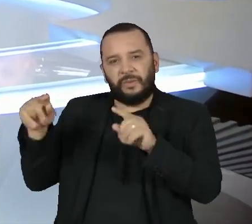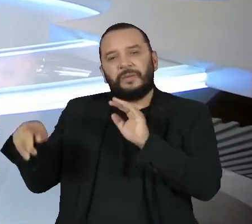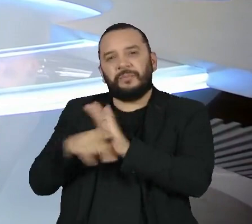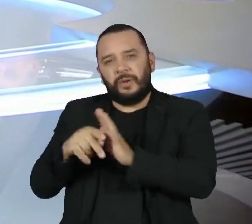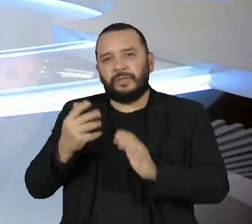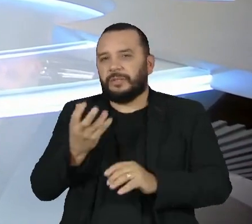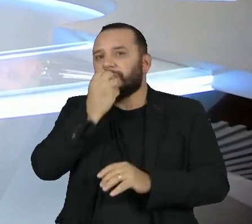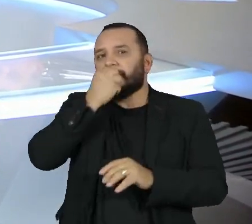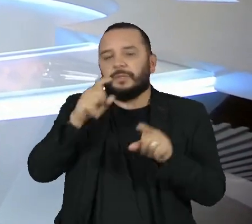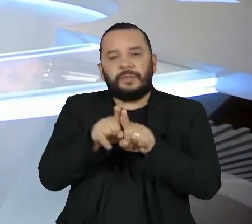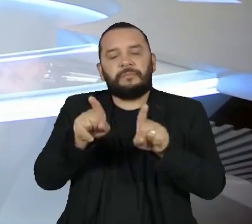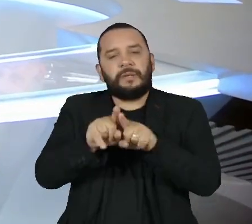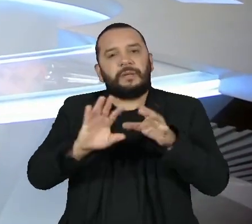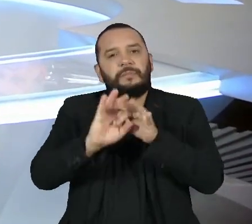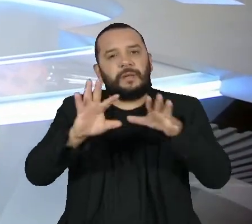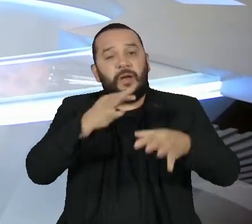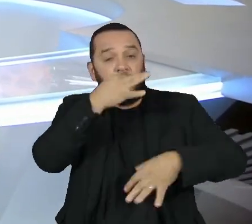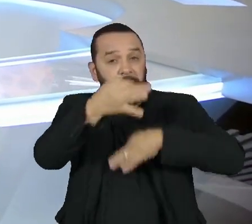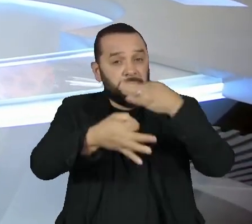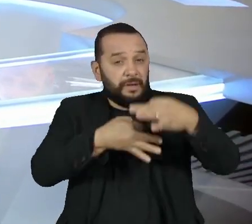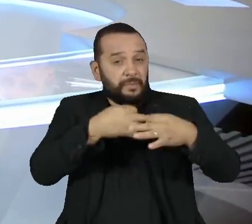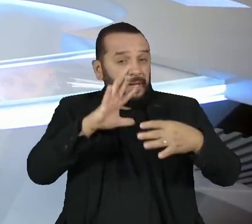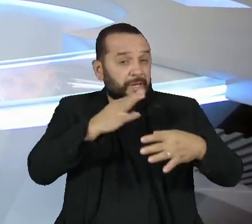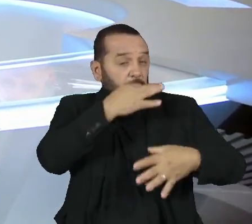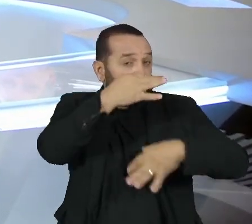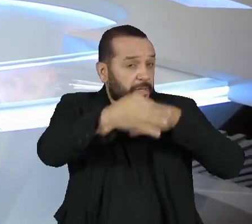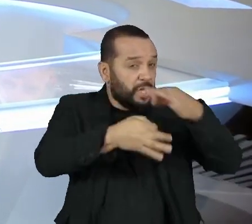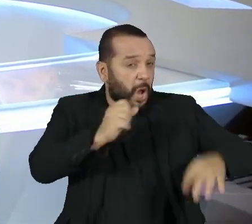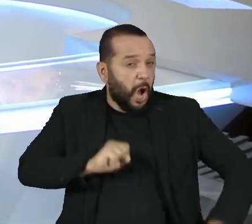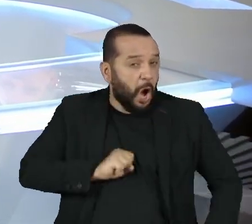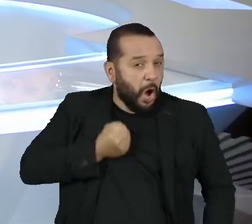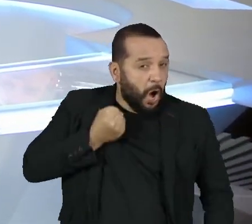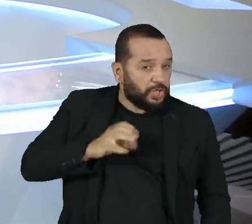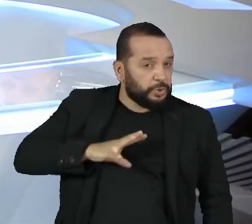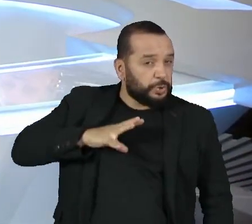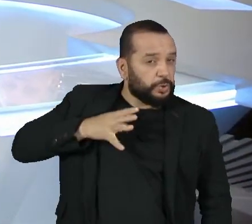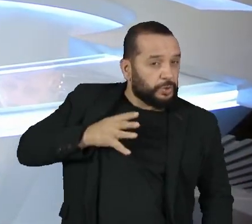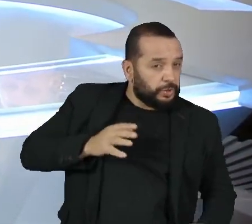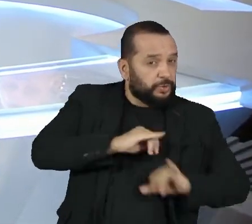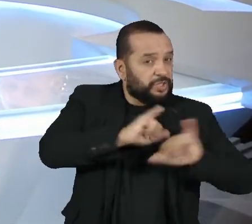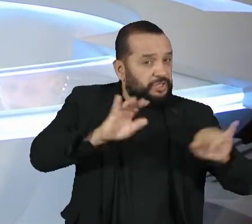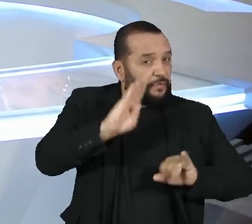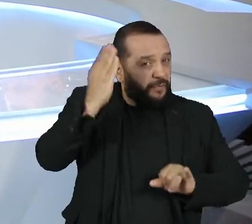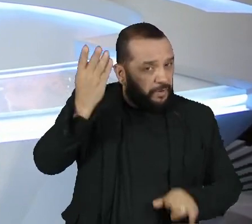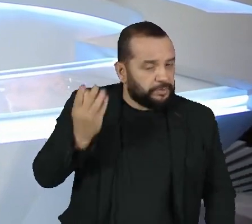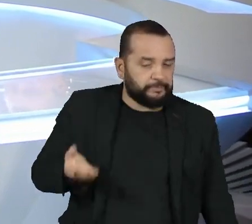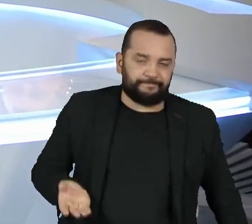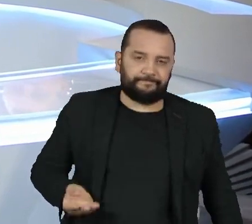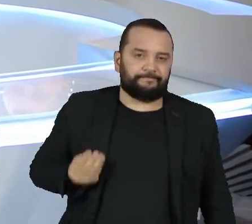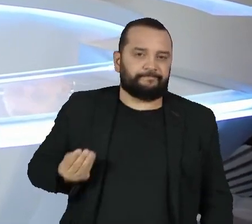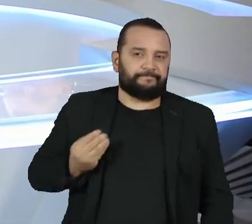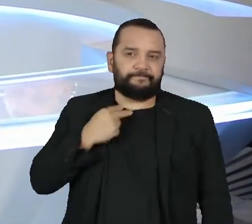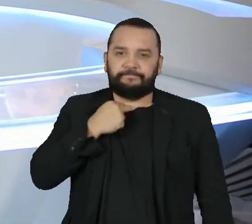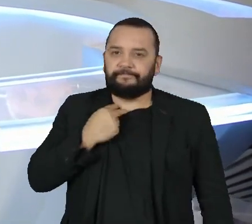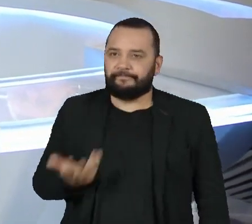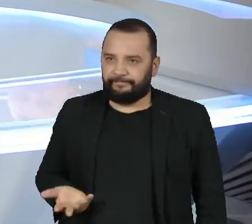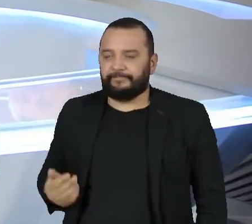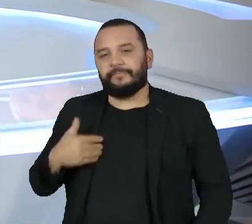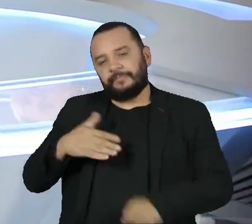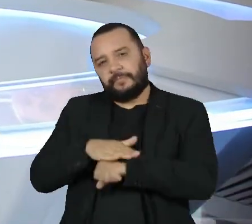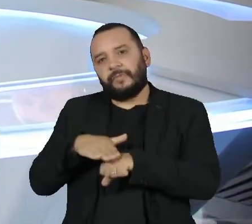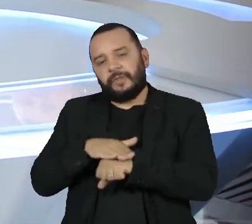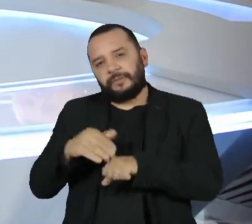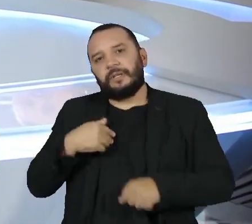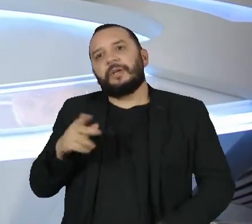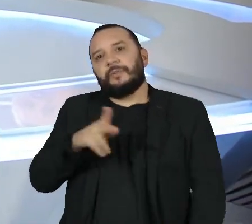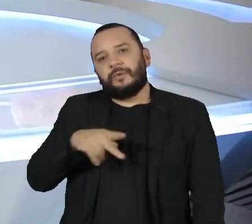expressão, muitas vezes em nome de discursos de ódio ou informações falsas. Sobre isso eu conversei com o professor de Direito